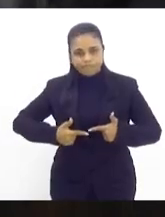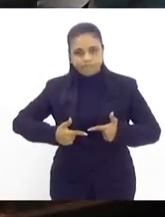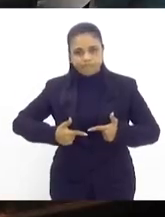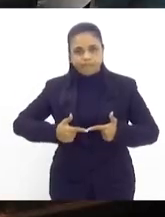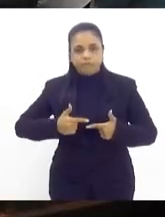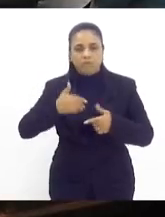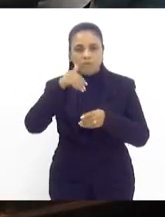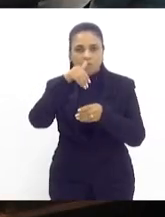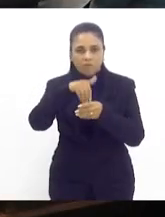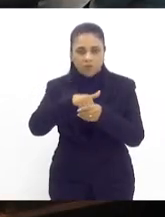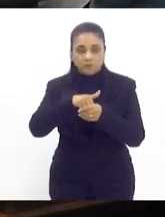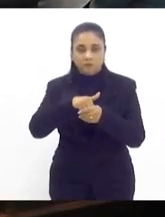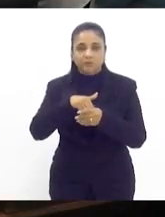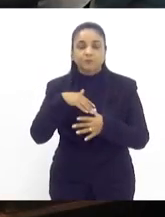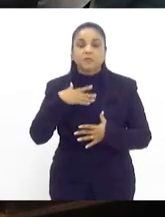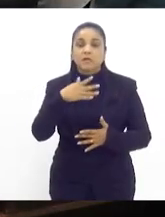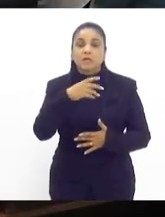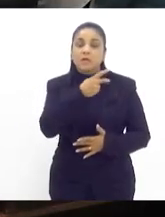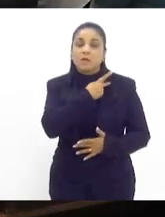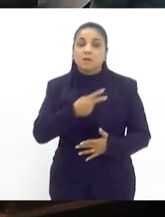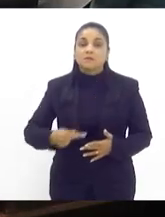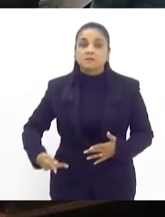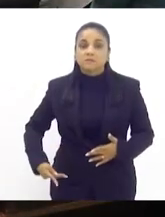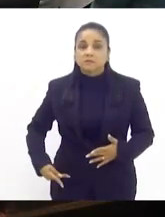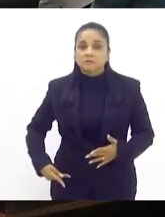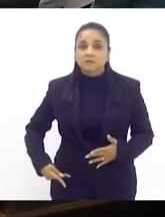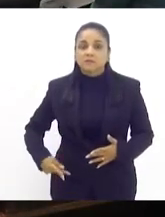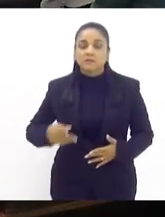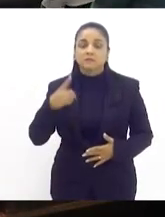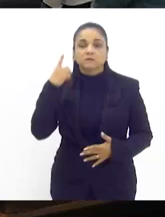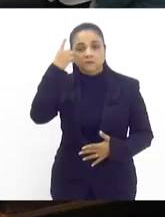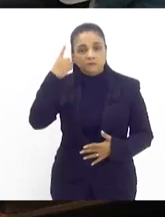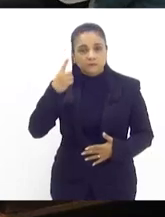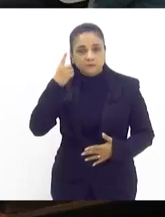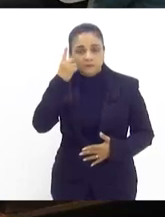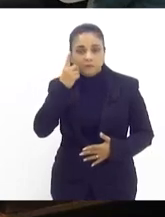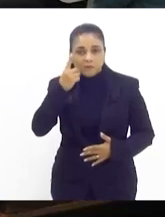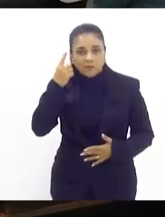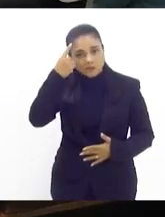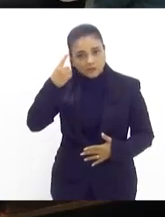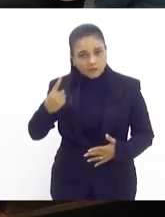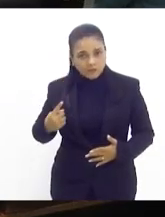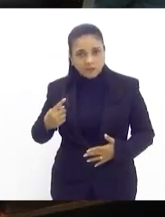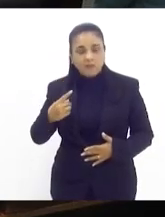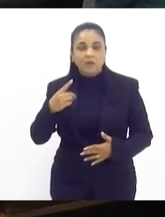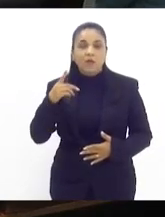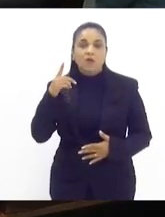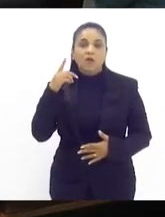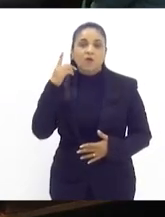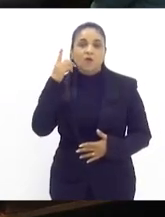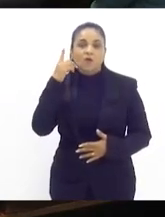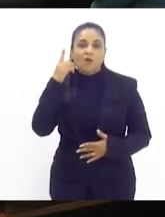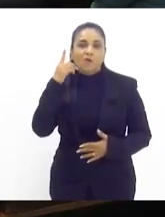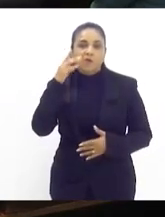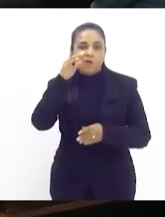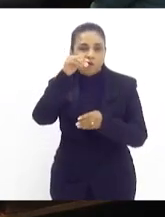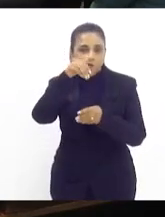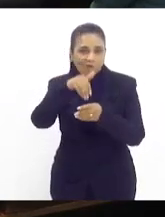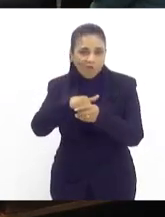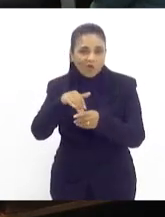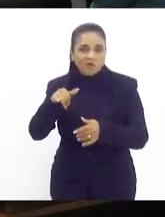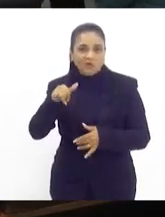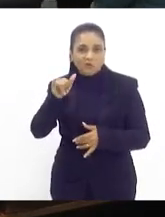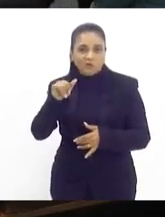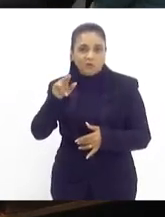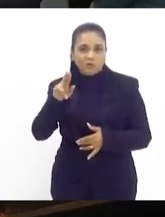Senhora presidenta, aqui Dani. É a deputada Dani Monteiro. O voto do deputado Iuri, assim como da bancada do